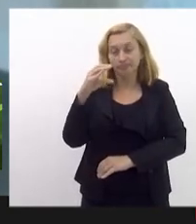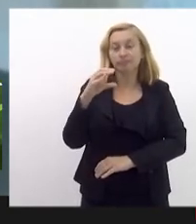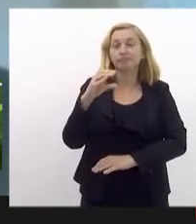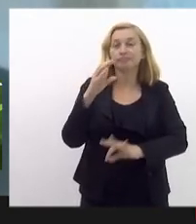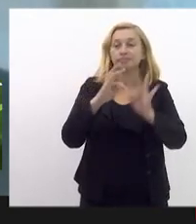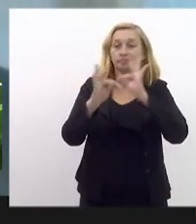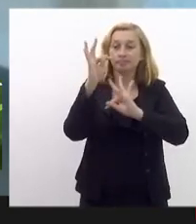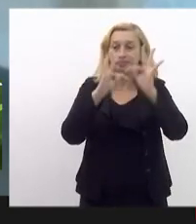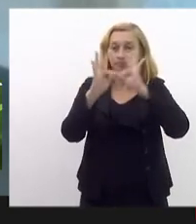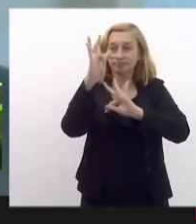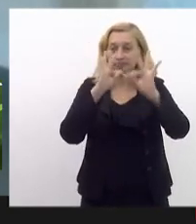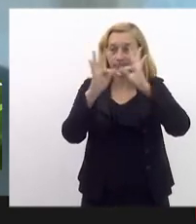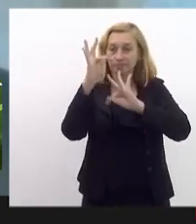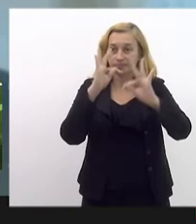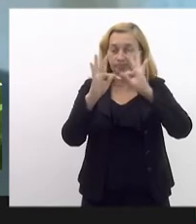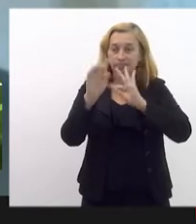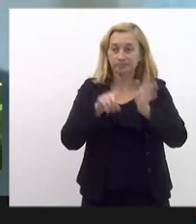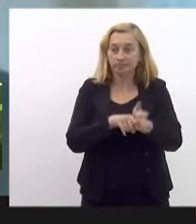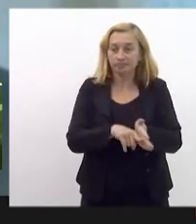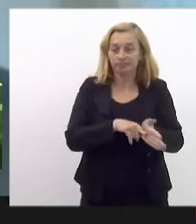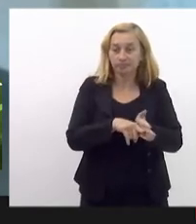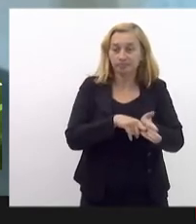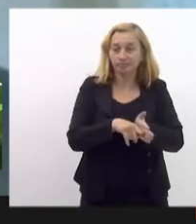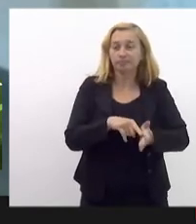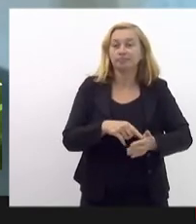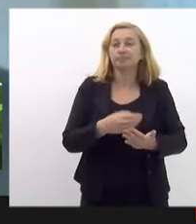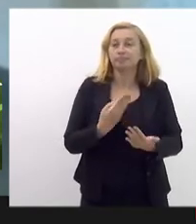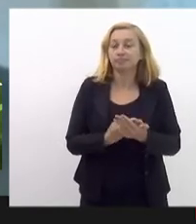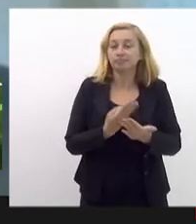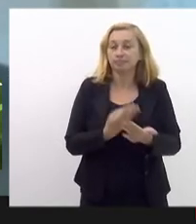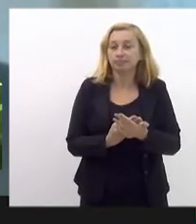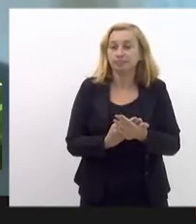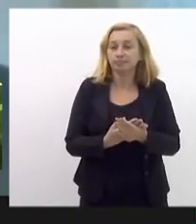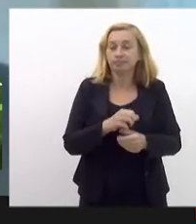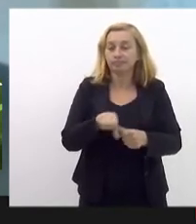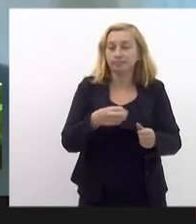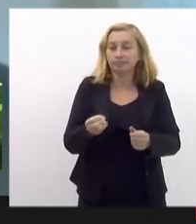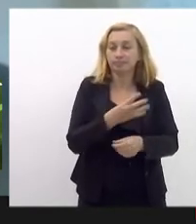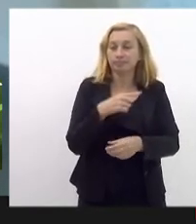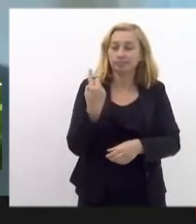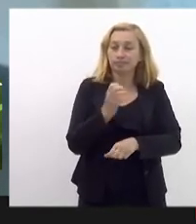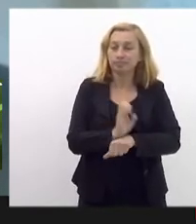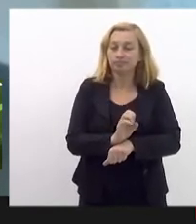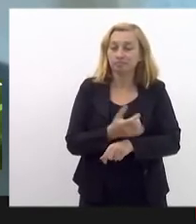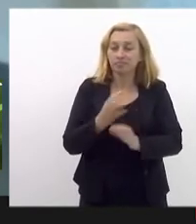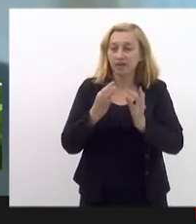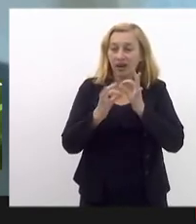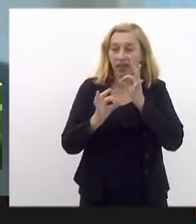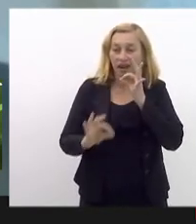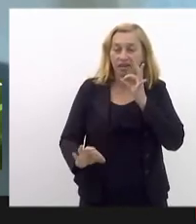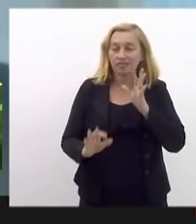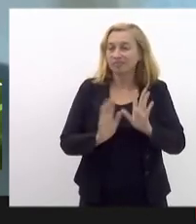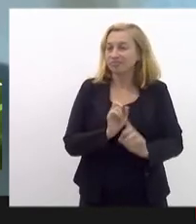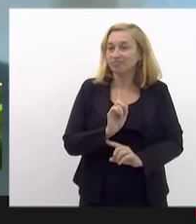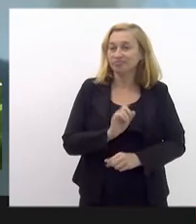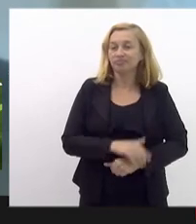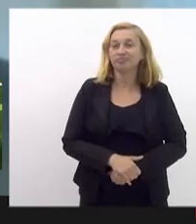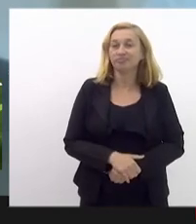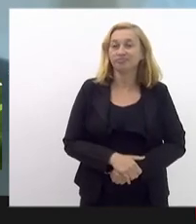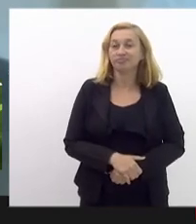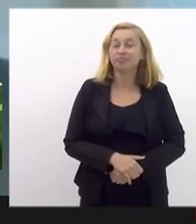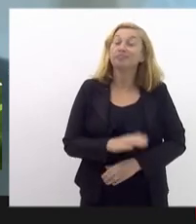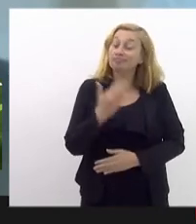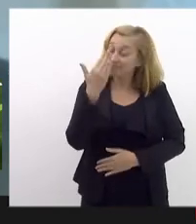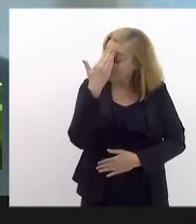desenvolvimento científico, tecnológico e inovação de nosso Estado. Eu não quero alongar mais a minha participação,